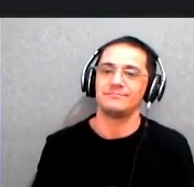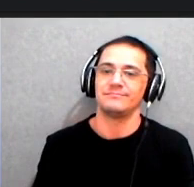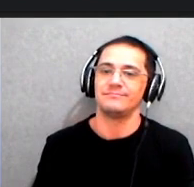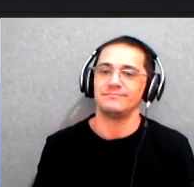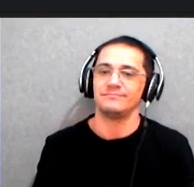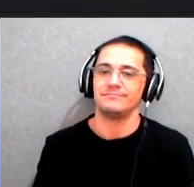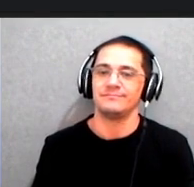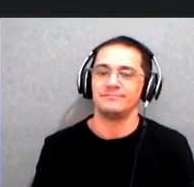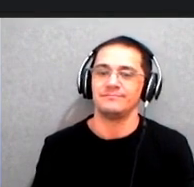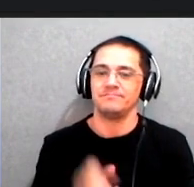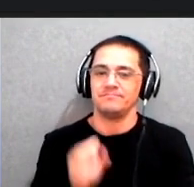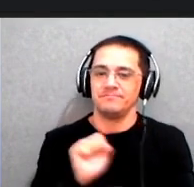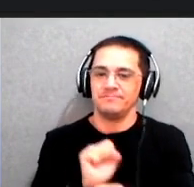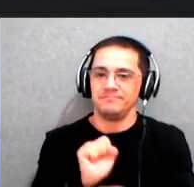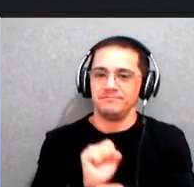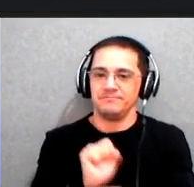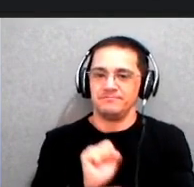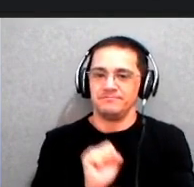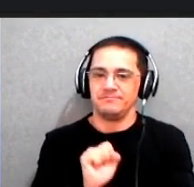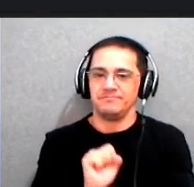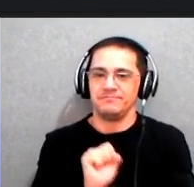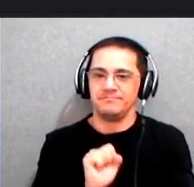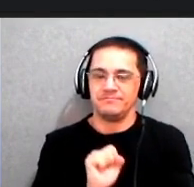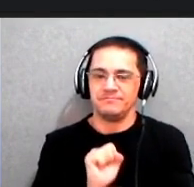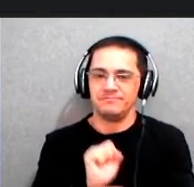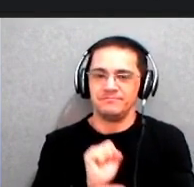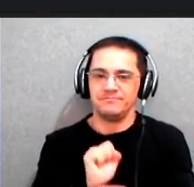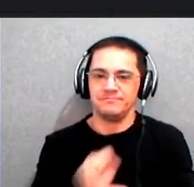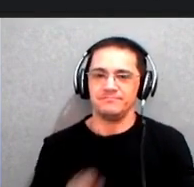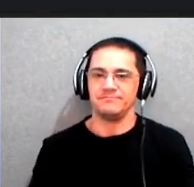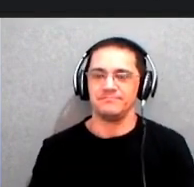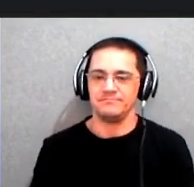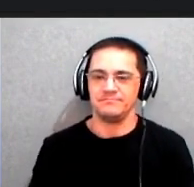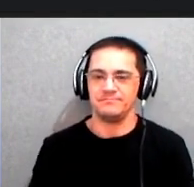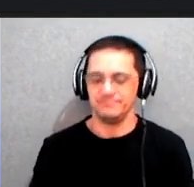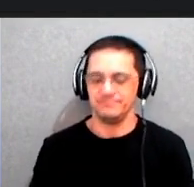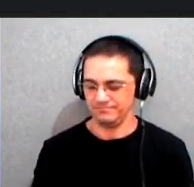Olha, doutora Fabiana, vamos ver o que acontece.